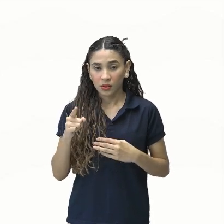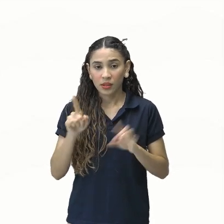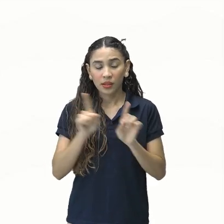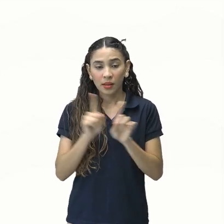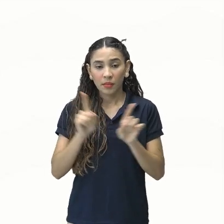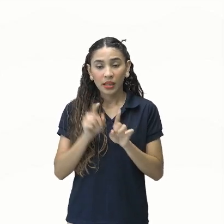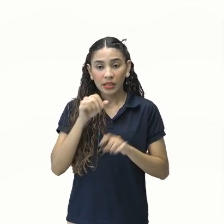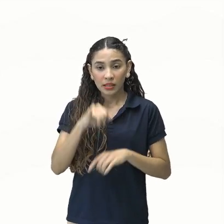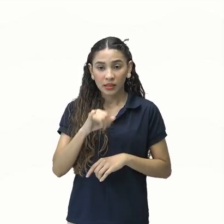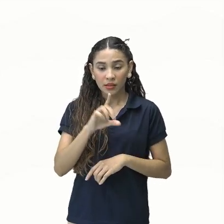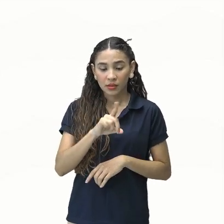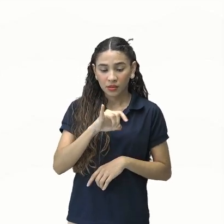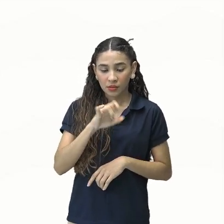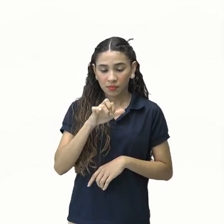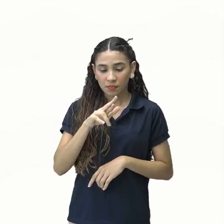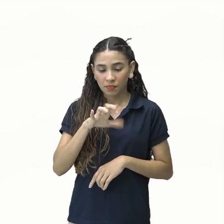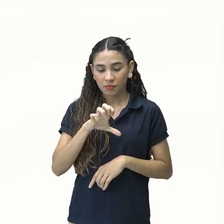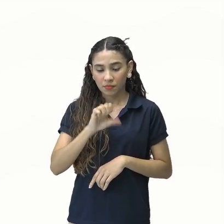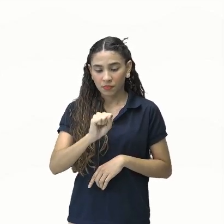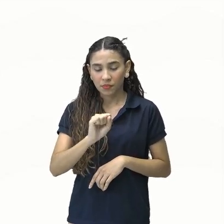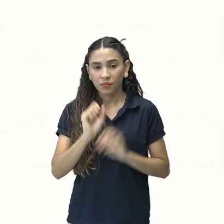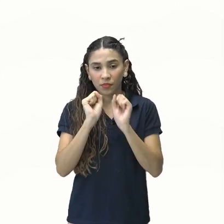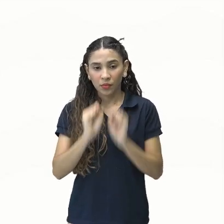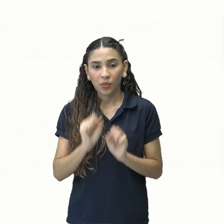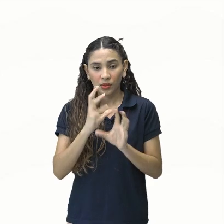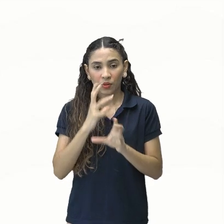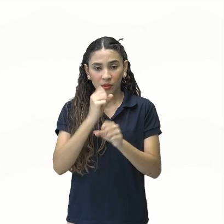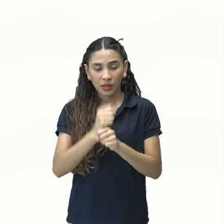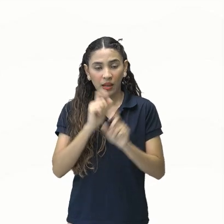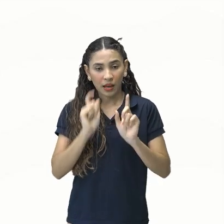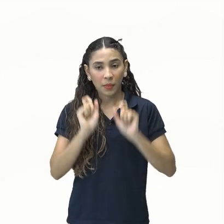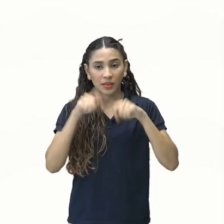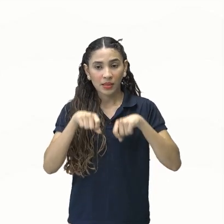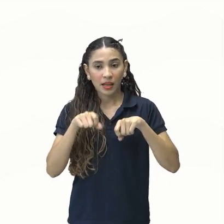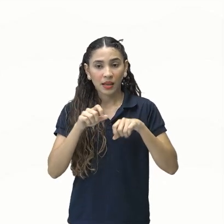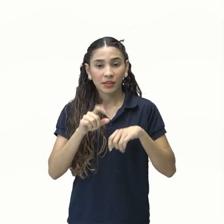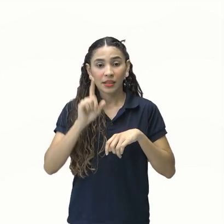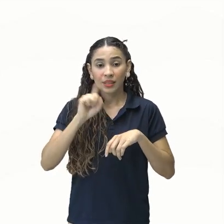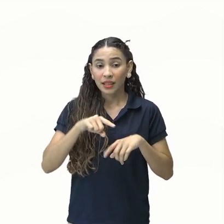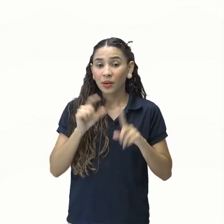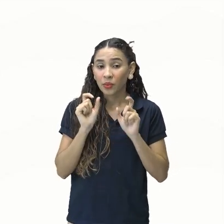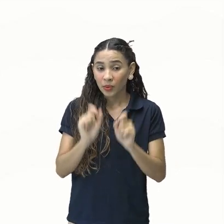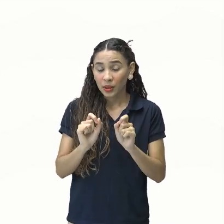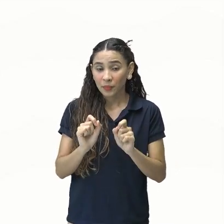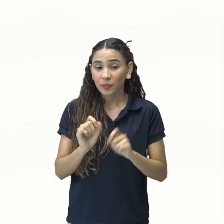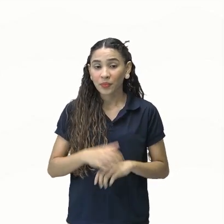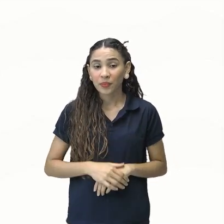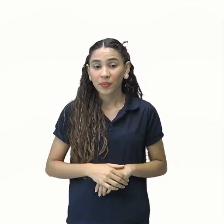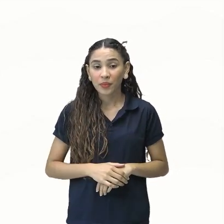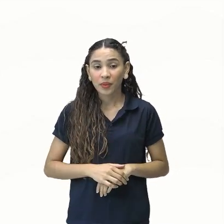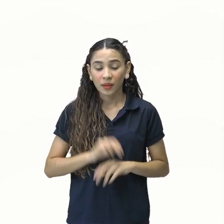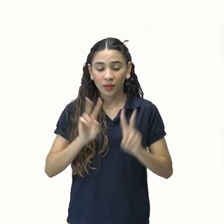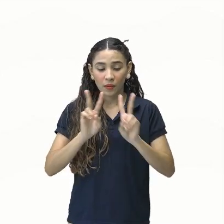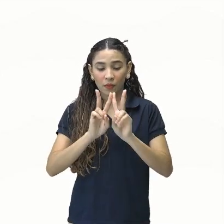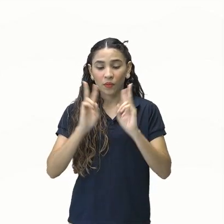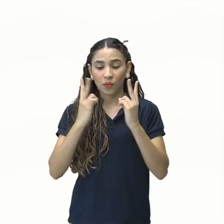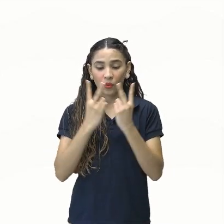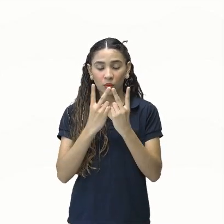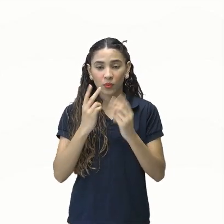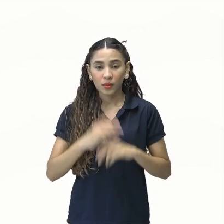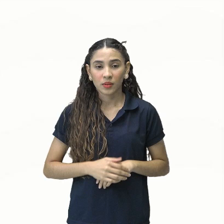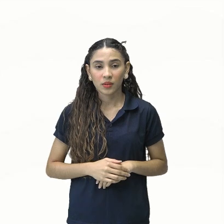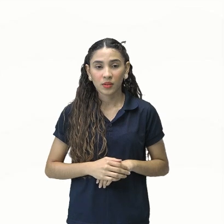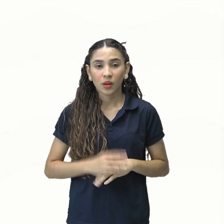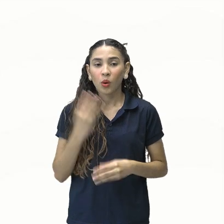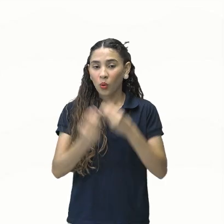3 dimensões, nós podemos calcular a sua capacidade, que é exatamente o seu volume. E